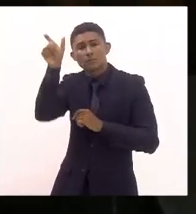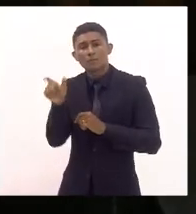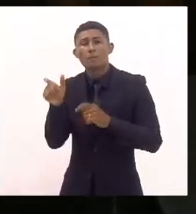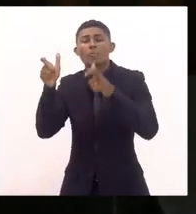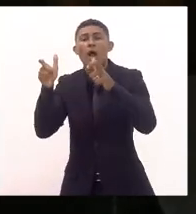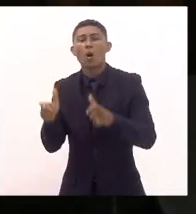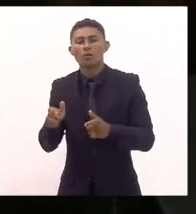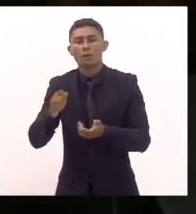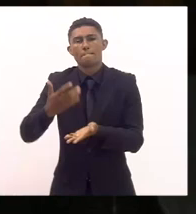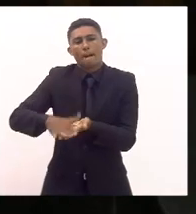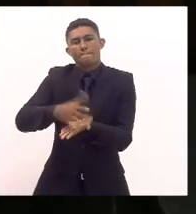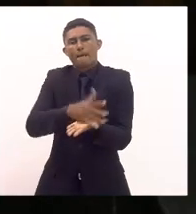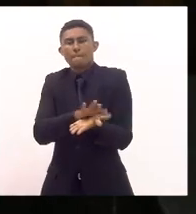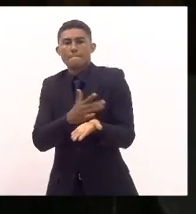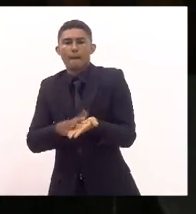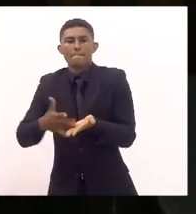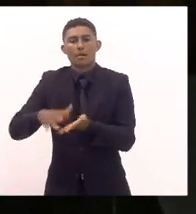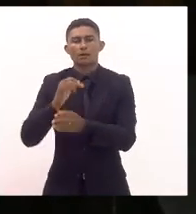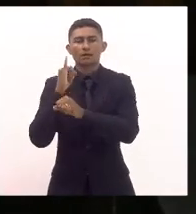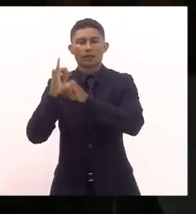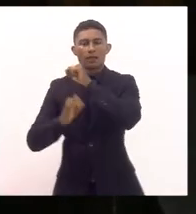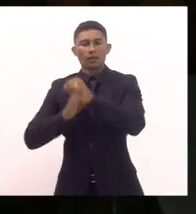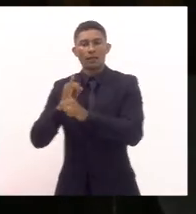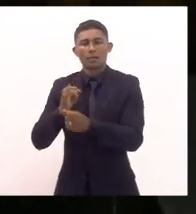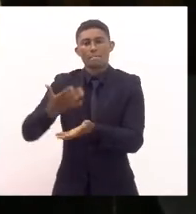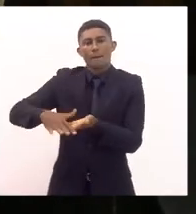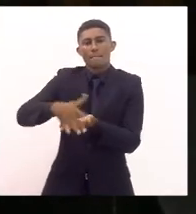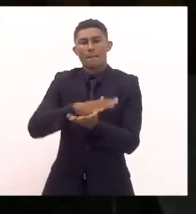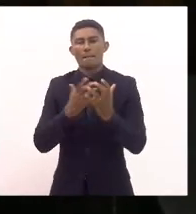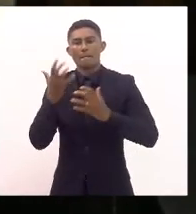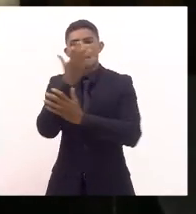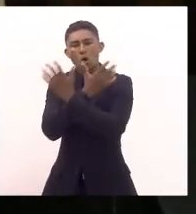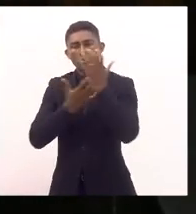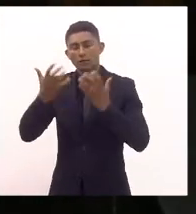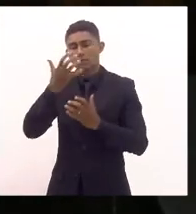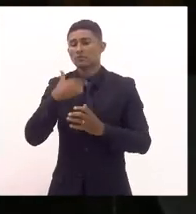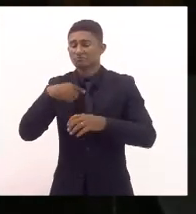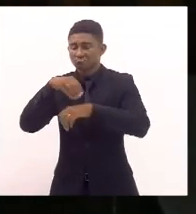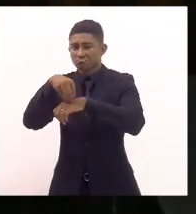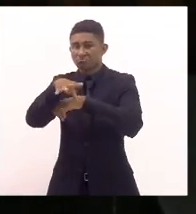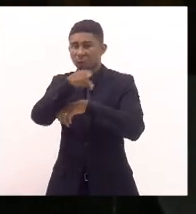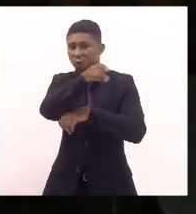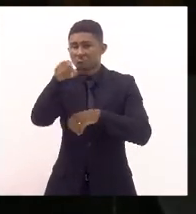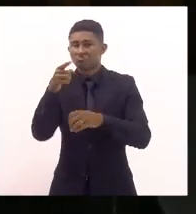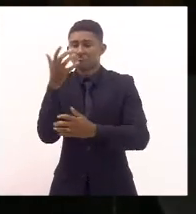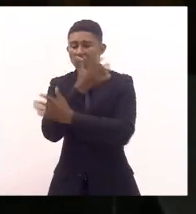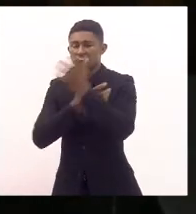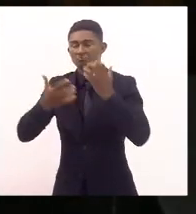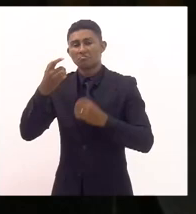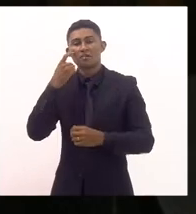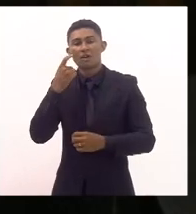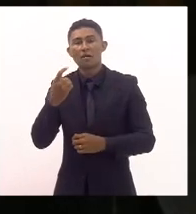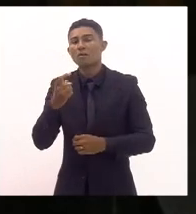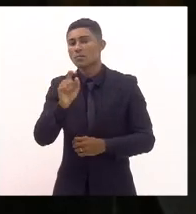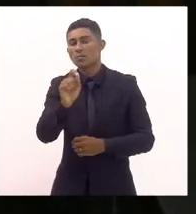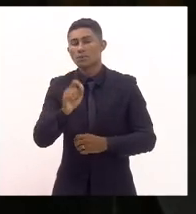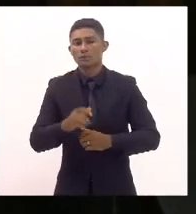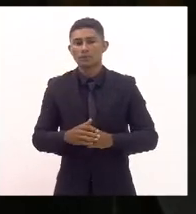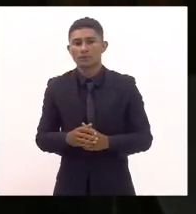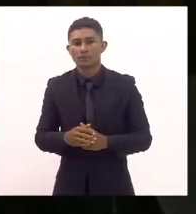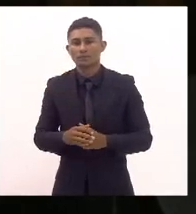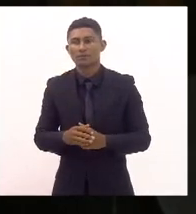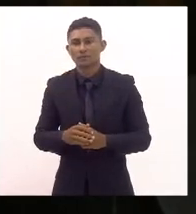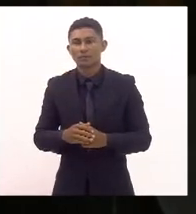música Pagodinho na internet eu vou deixar aqui um repertório vou acrescentar o repertório o prefeito Vladimir né